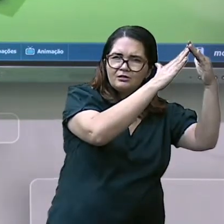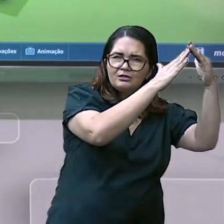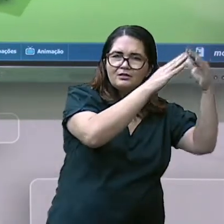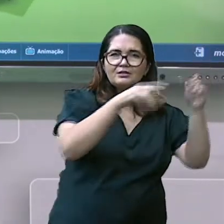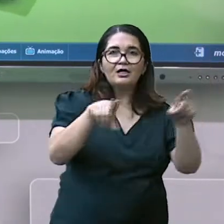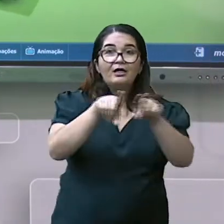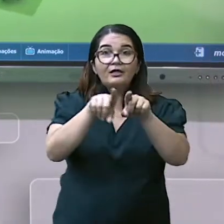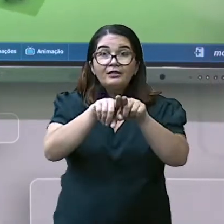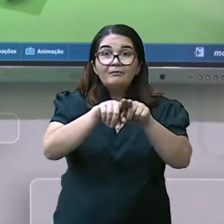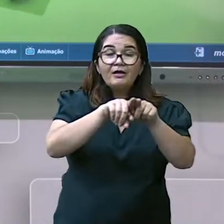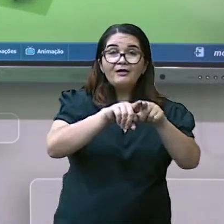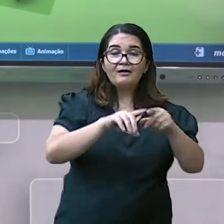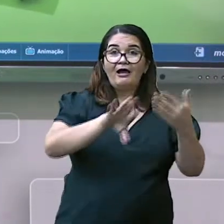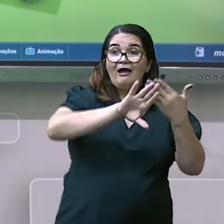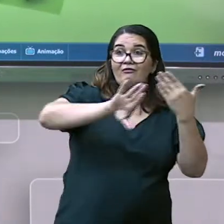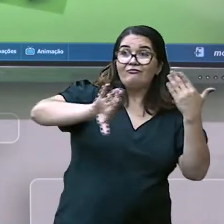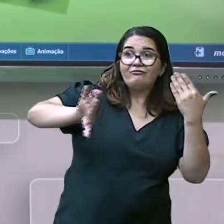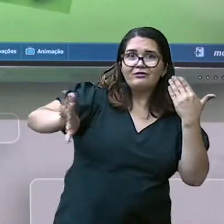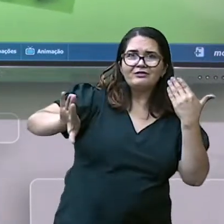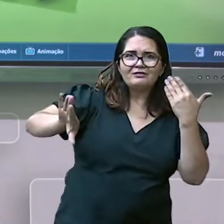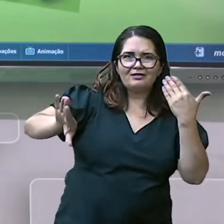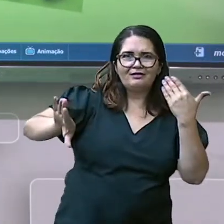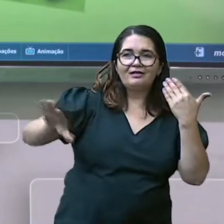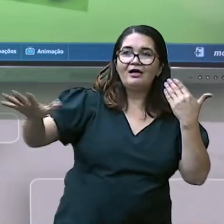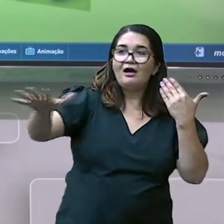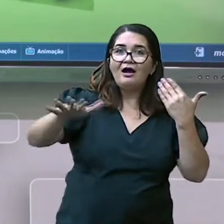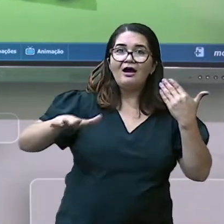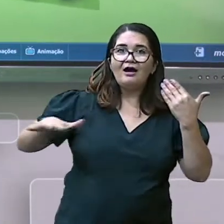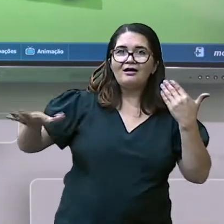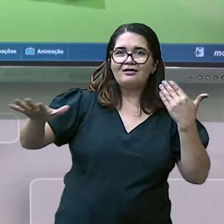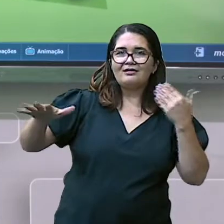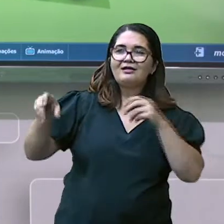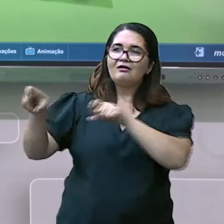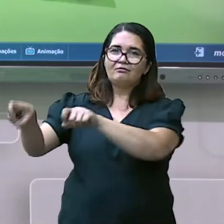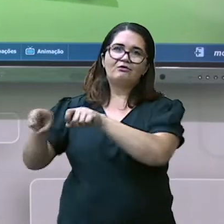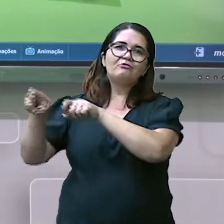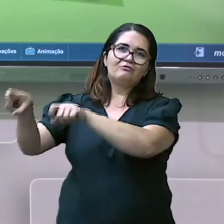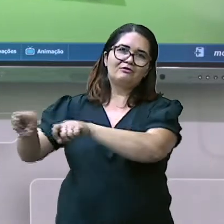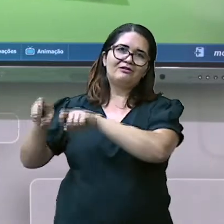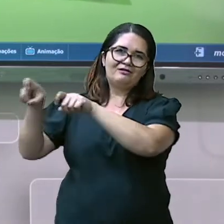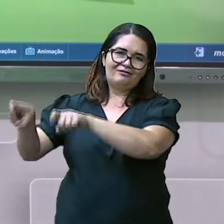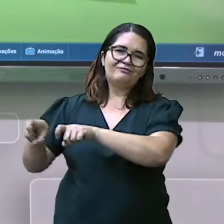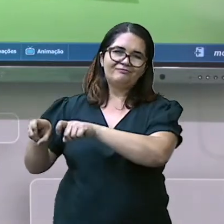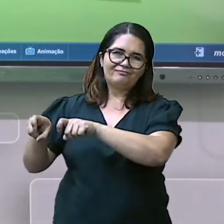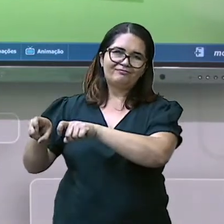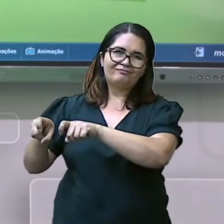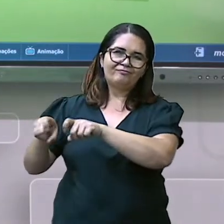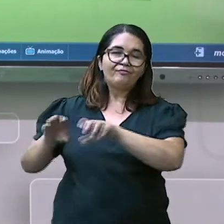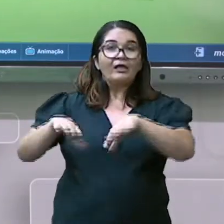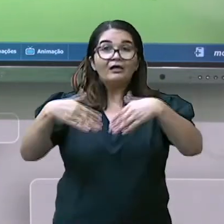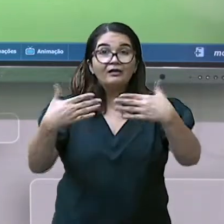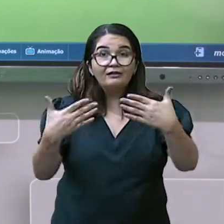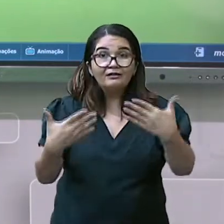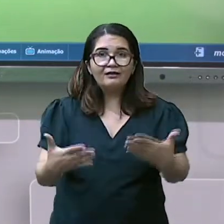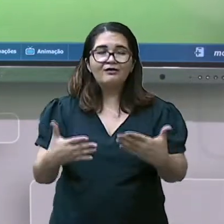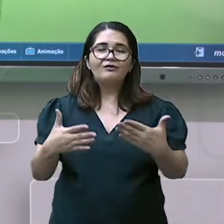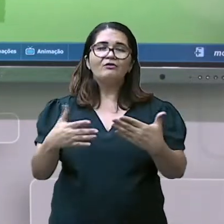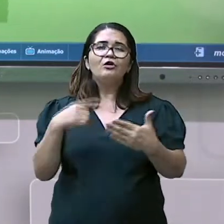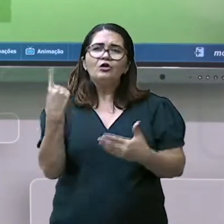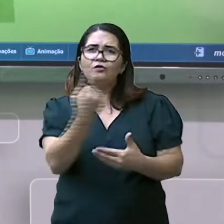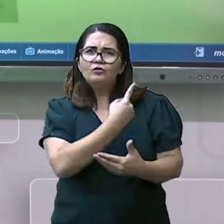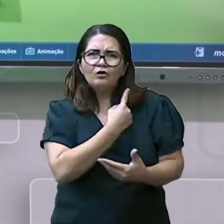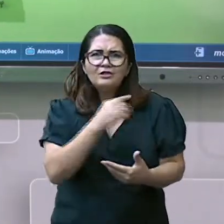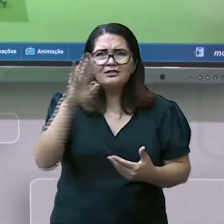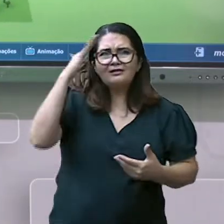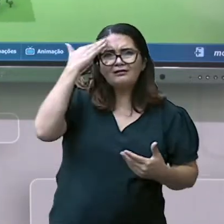Mais afastada. Ok? Então, é diferente a imagem que nós temos na zona rural,